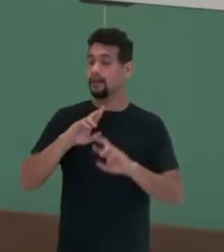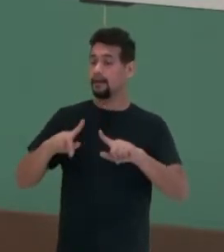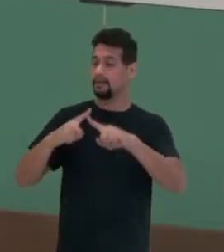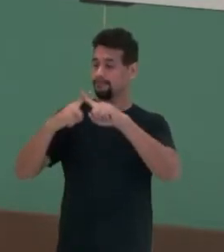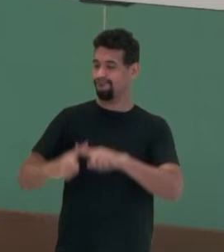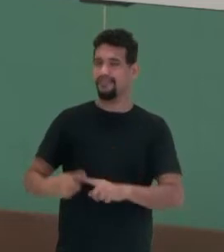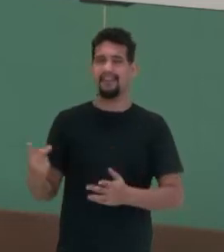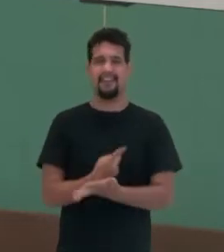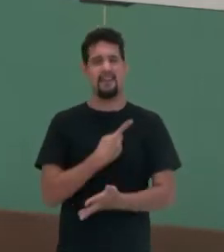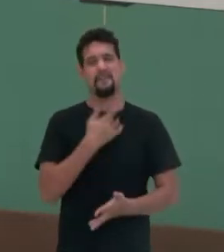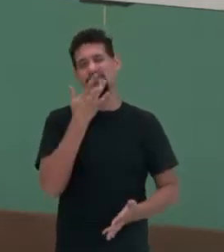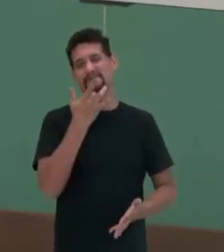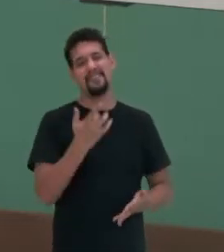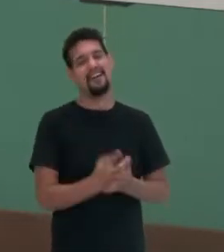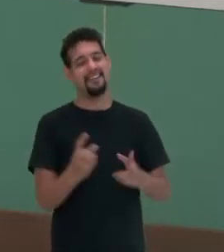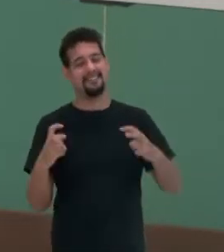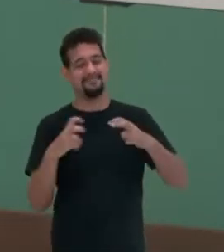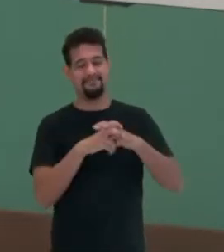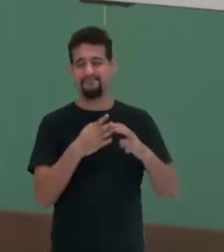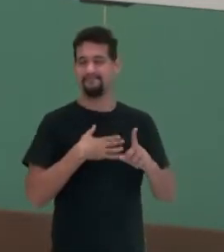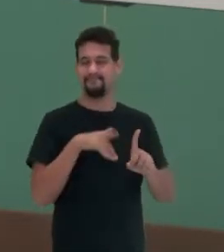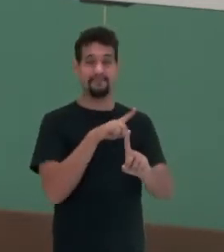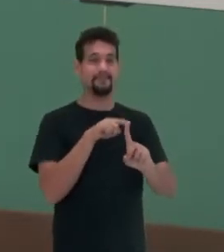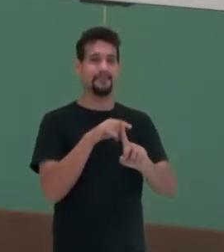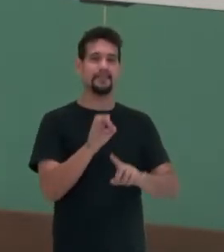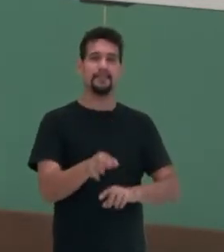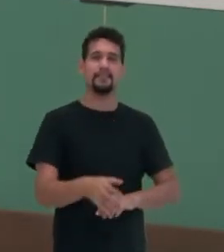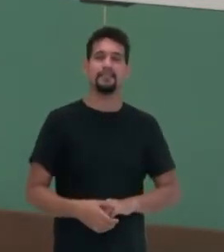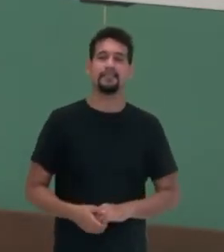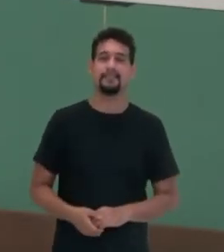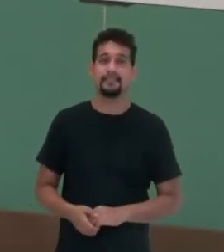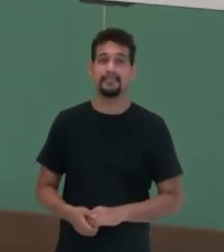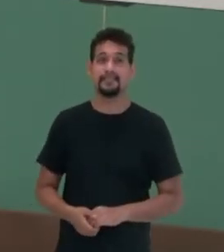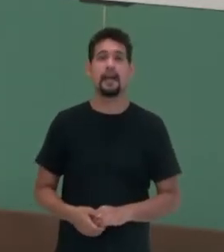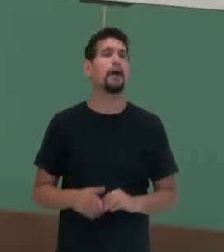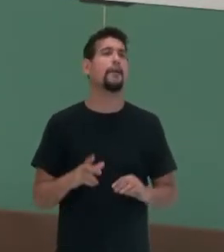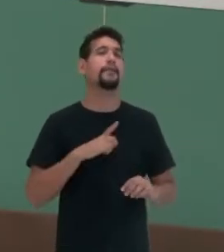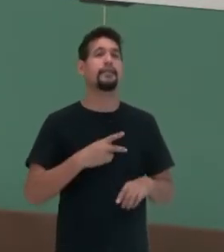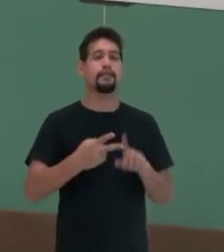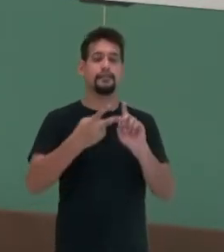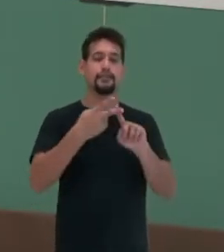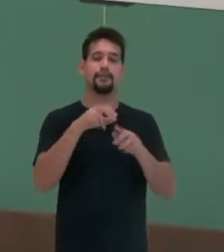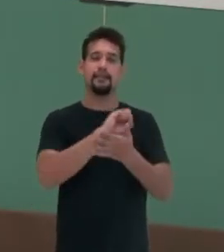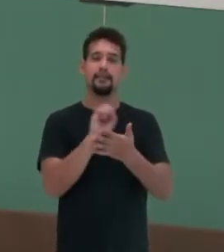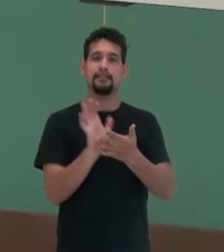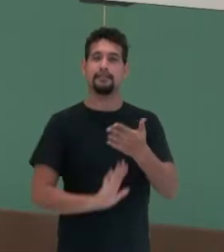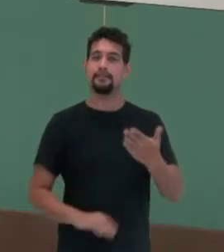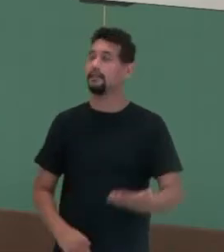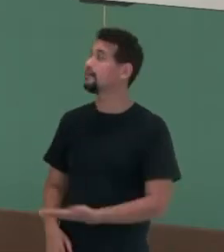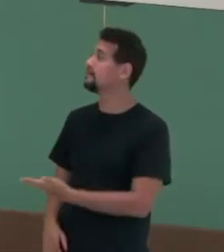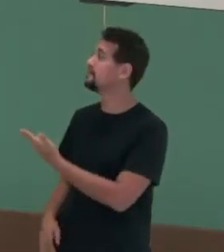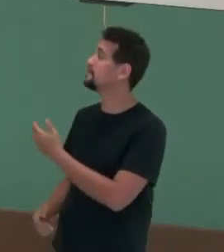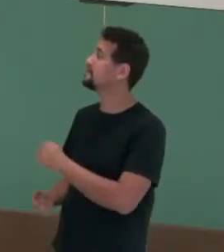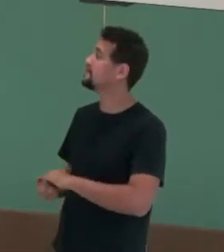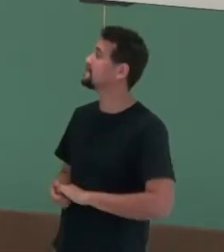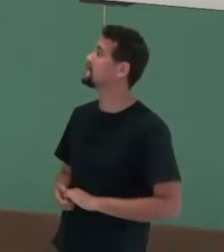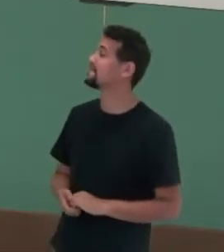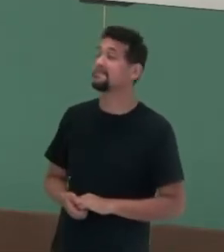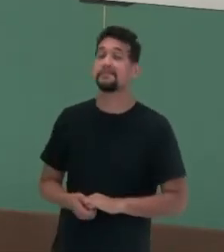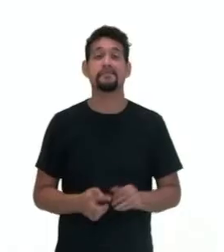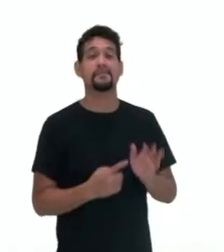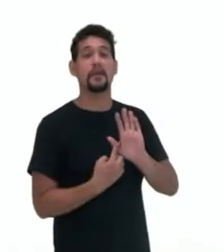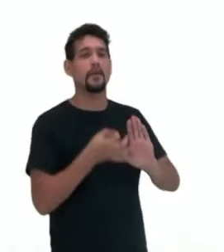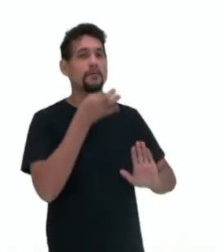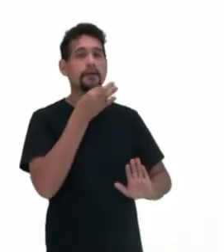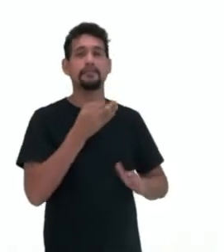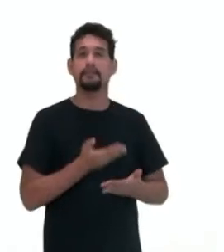mais fácil para eu atingir o meu objetivo. E a gente chega no nosso segundo exercício e eu trago aqui uma dica